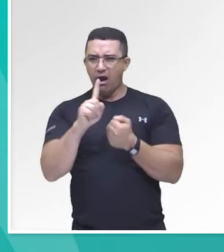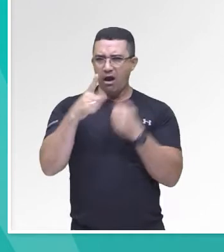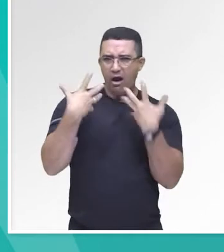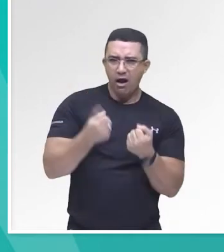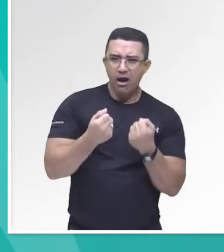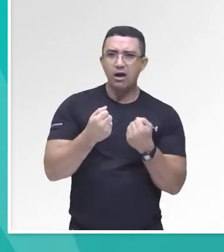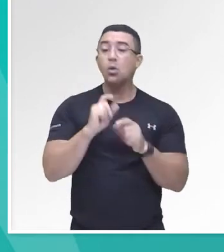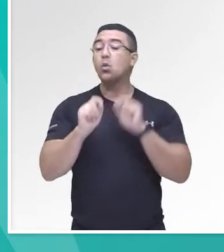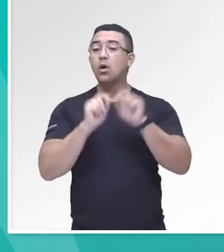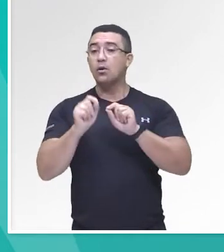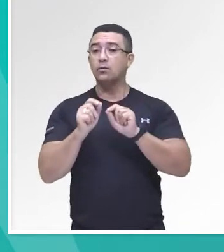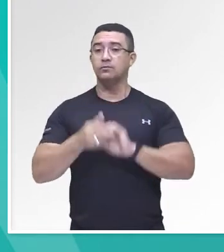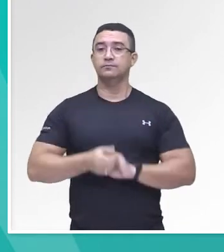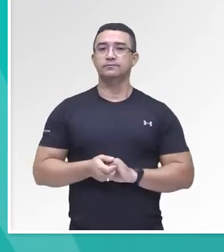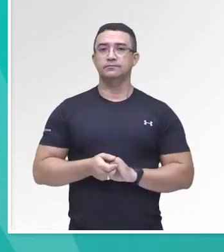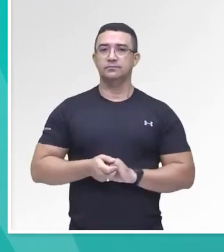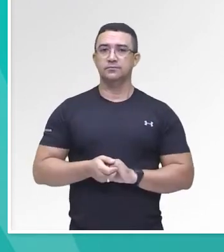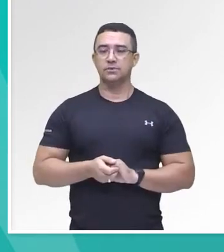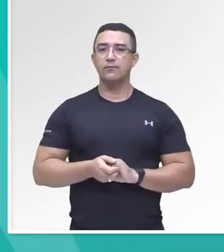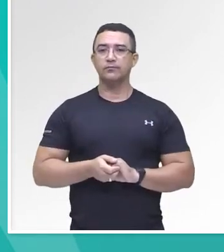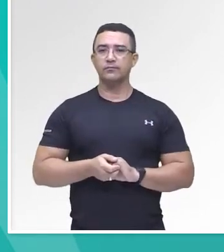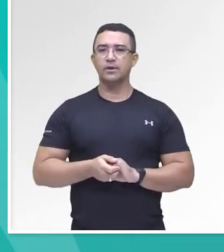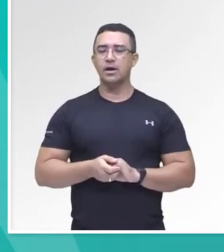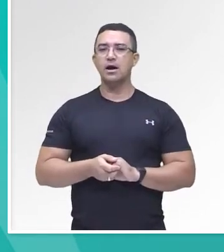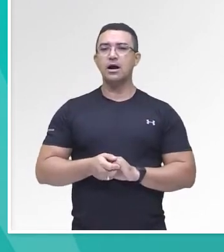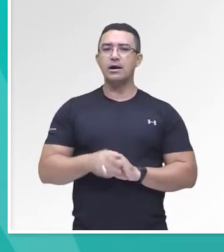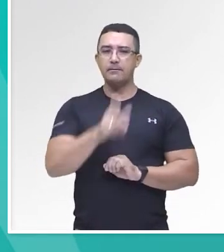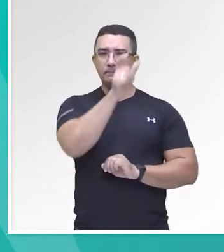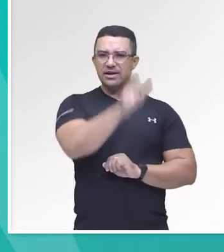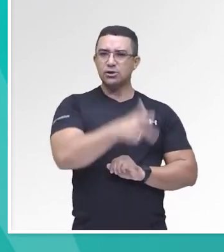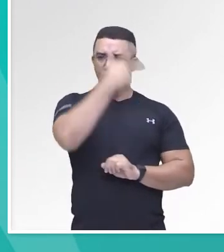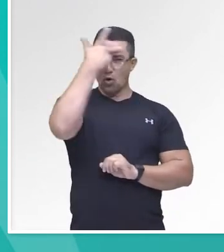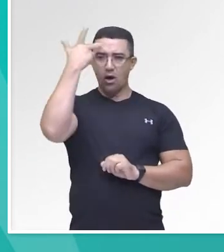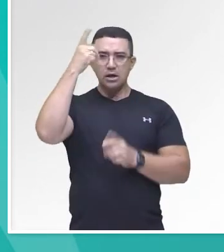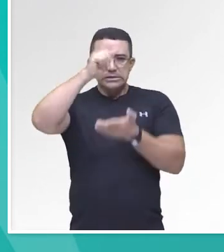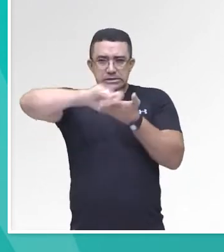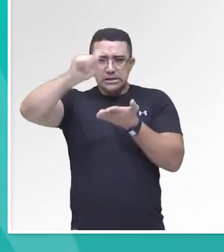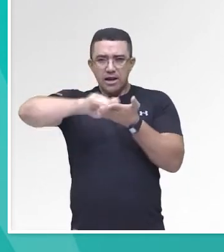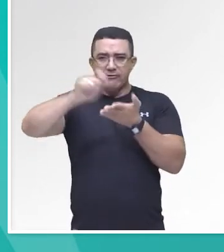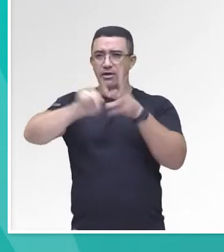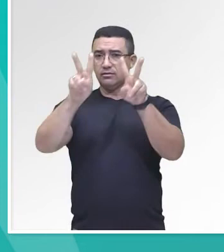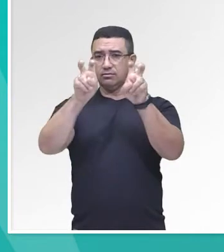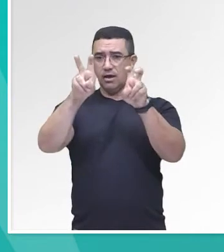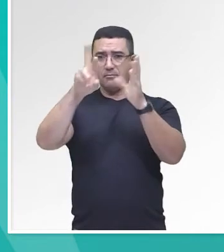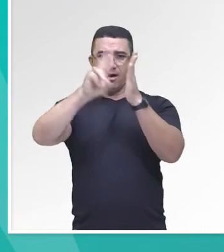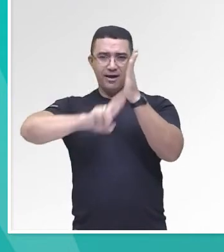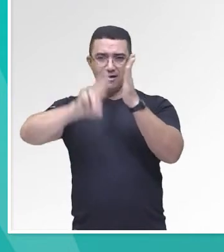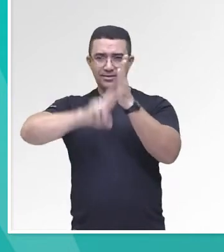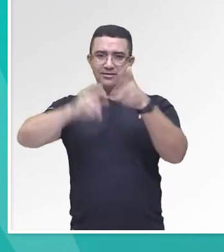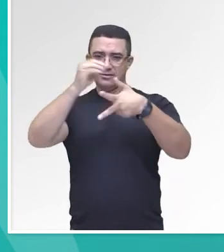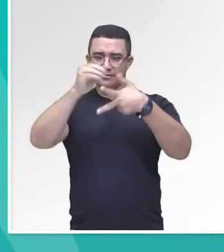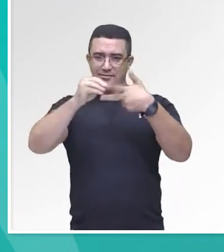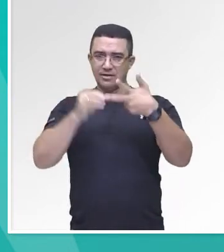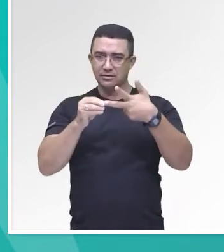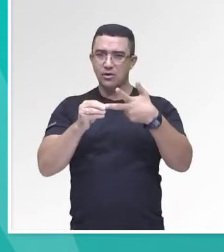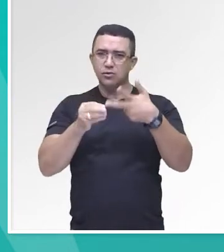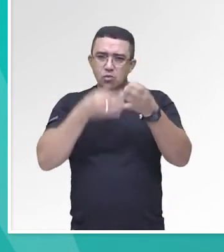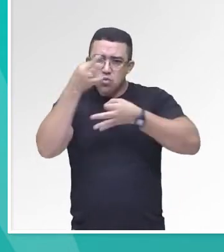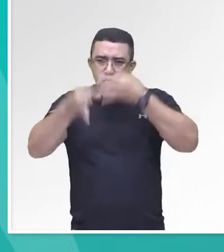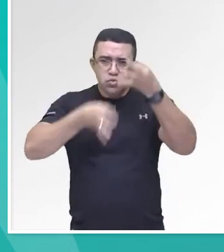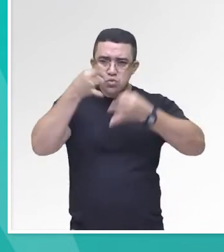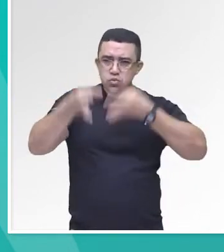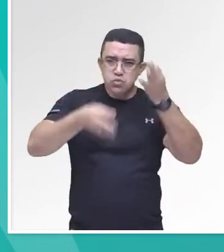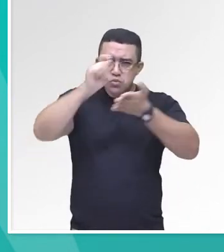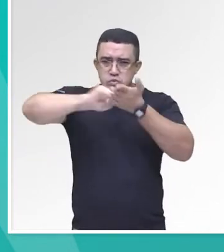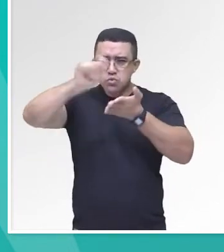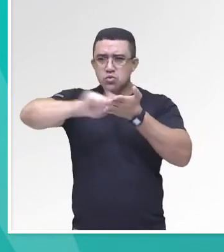Então, basicamente, o candidato deveria falar sobre essa temática e escrever o seu texto dissertativo argumentativo sobre